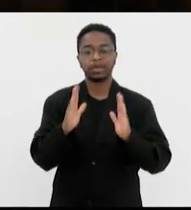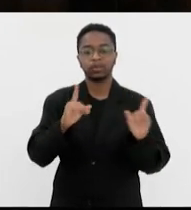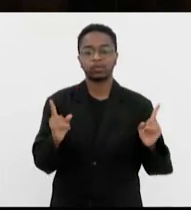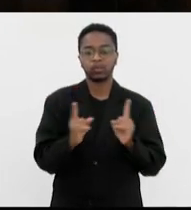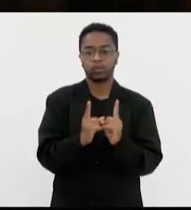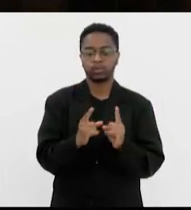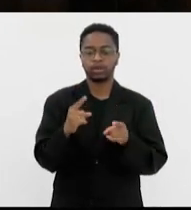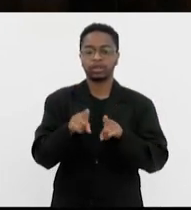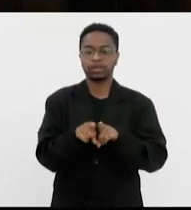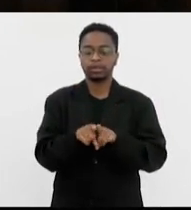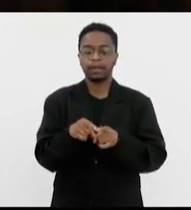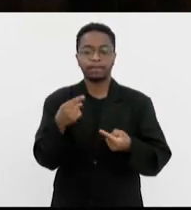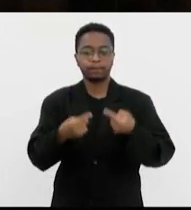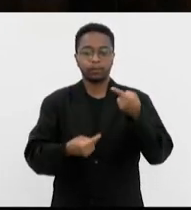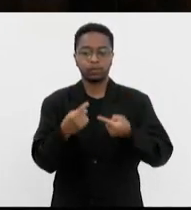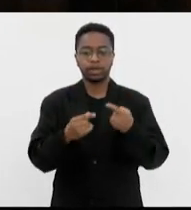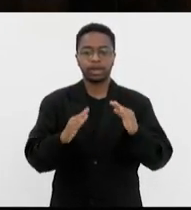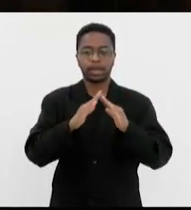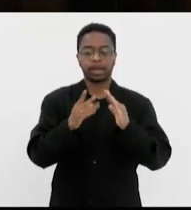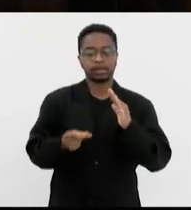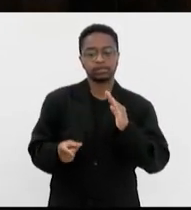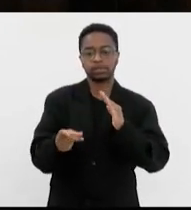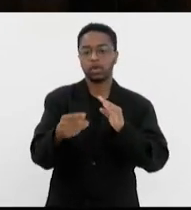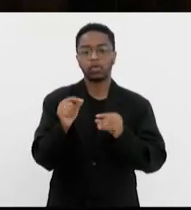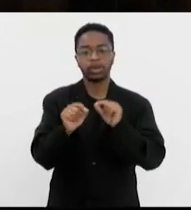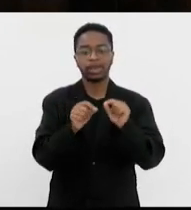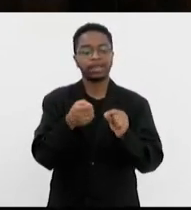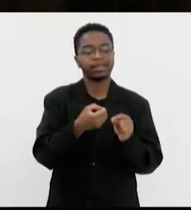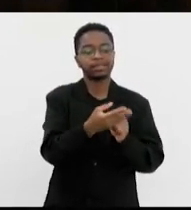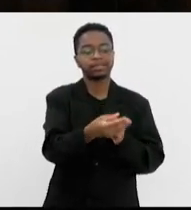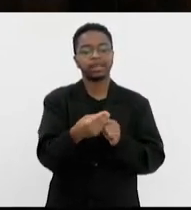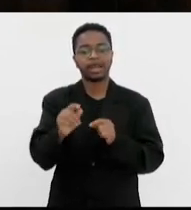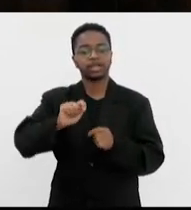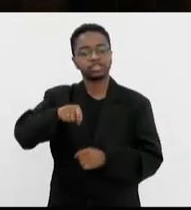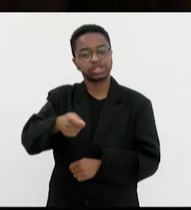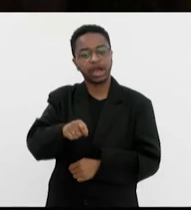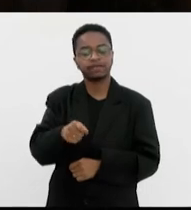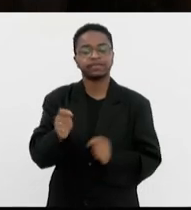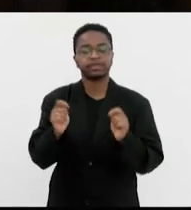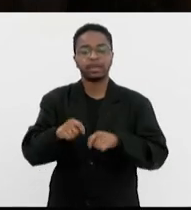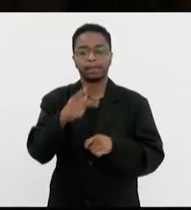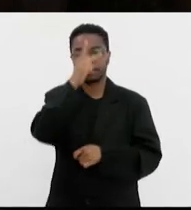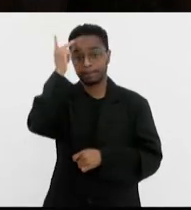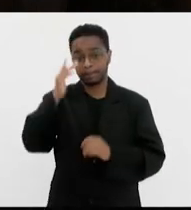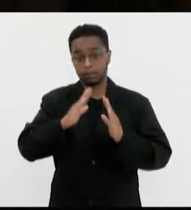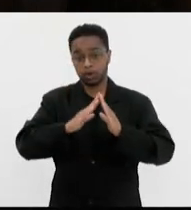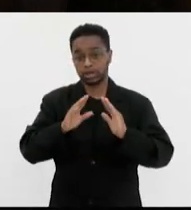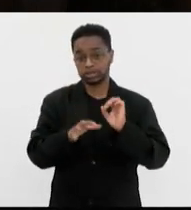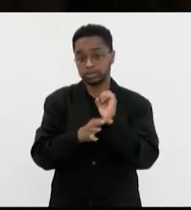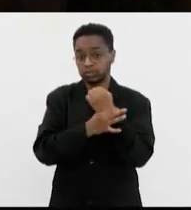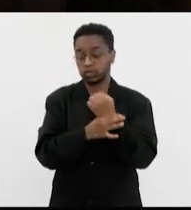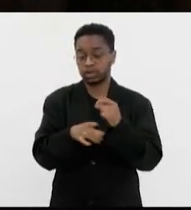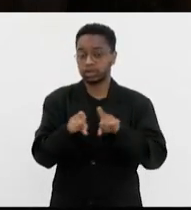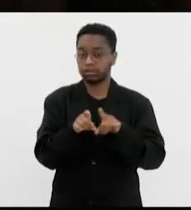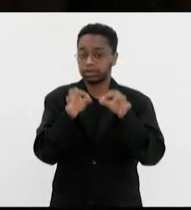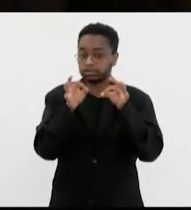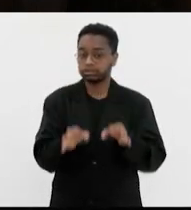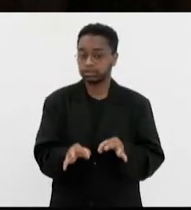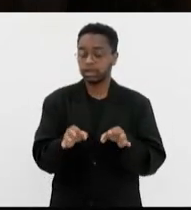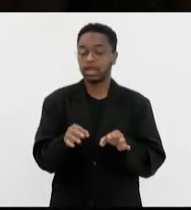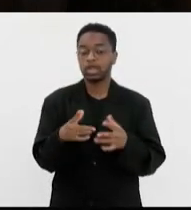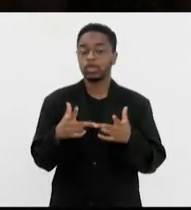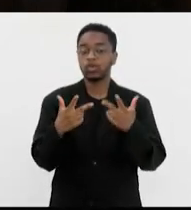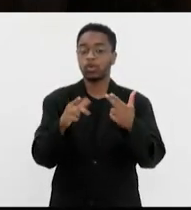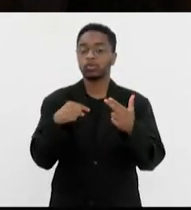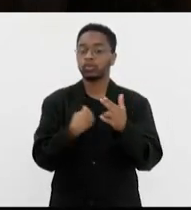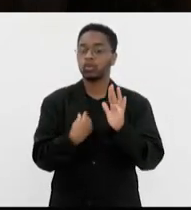Política de habitação permanente é entregar a chave na mão das pessoas, com dignidade e com segurança. É fazer aquilo que a gente já colocou na